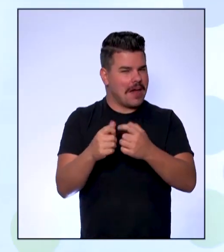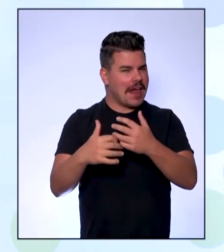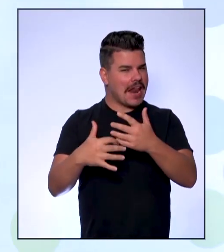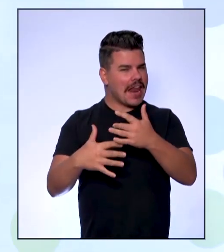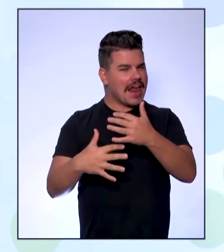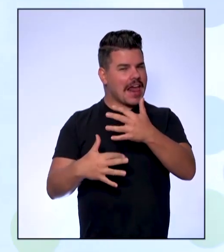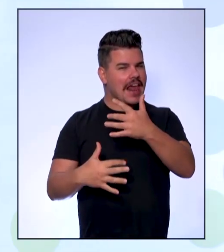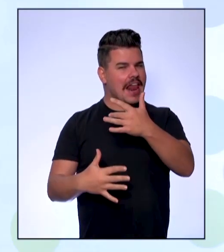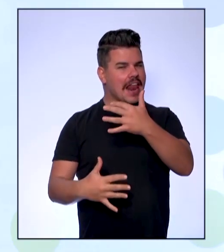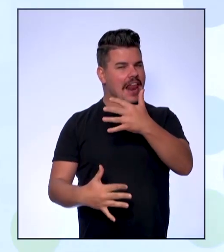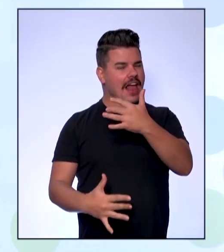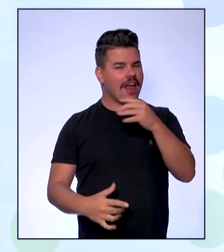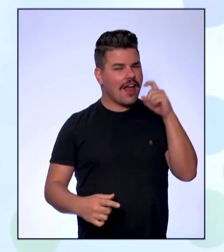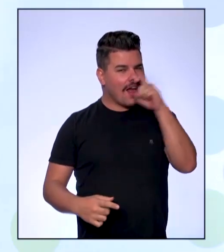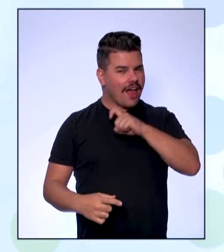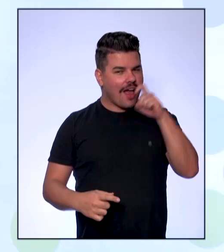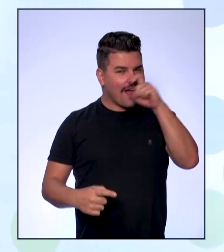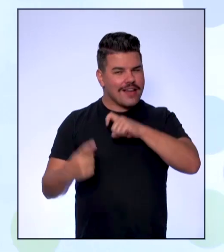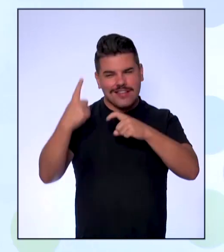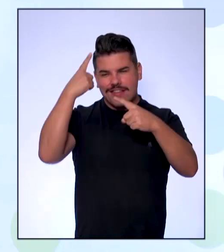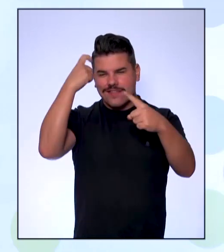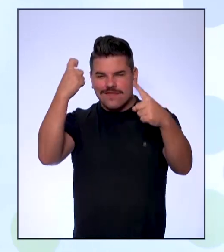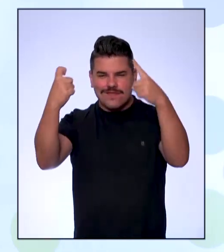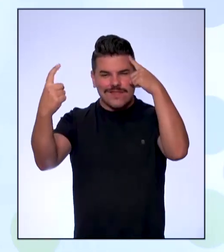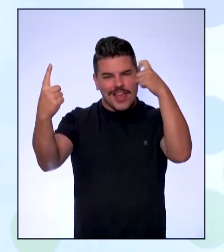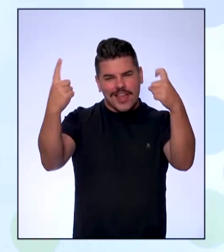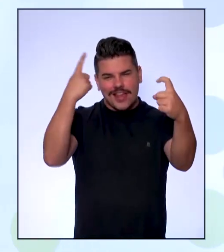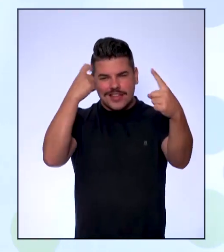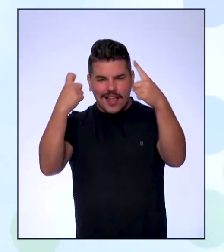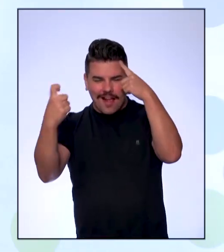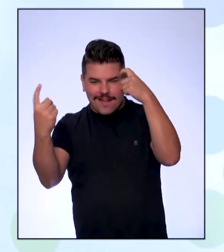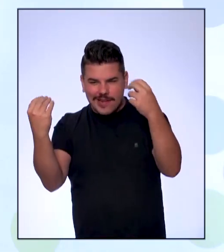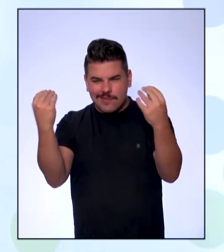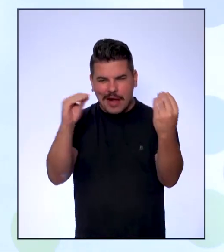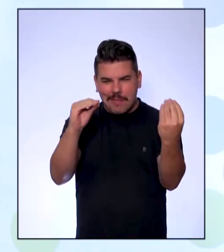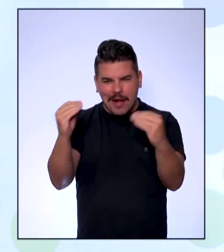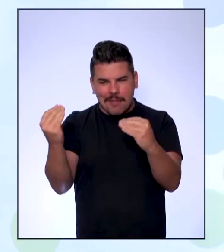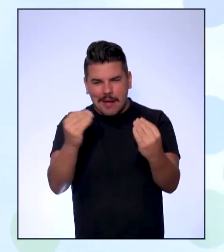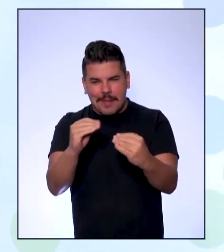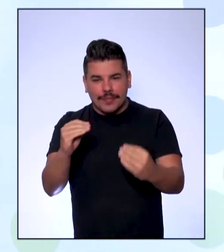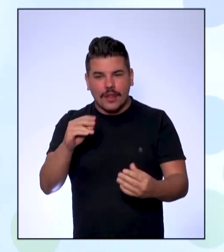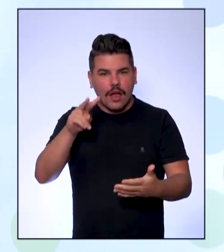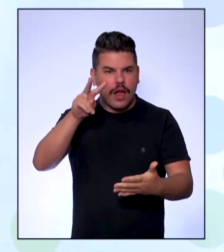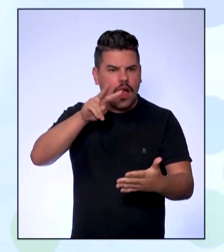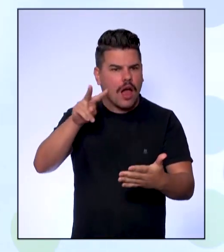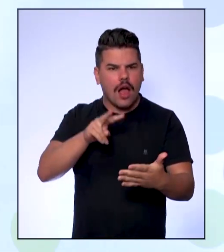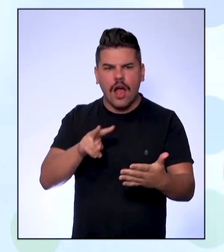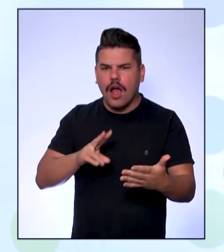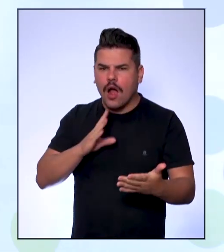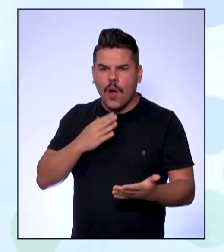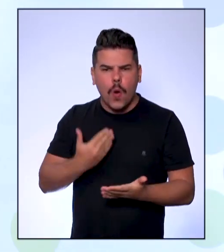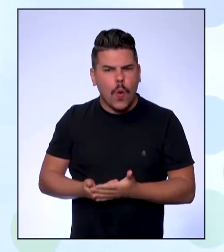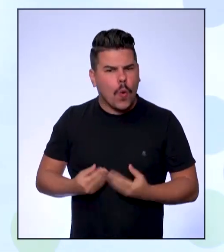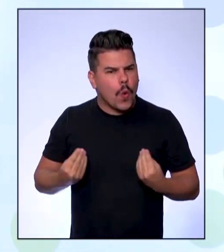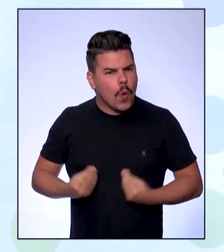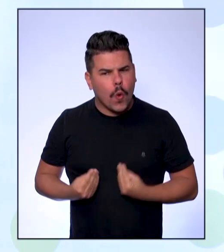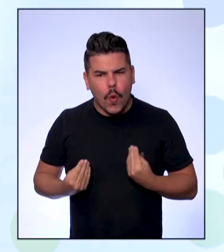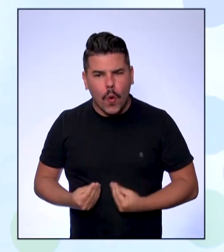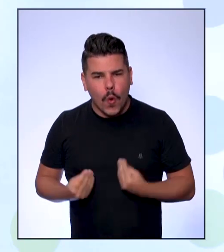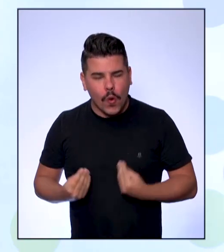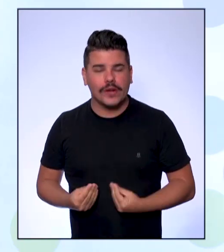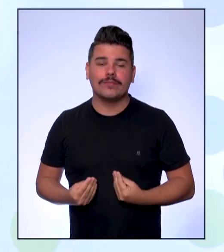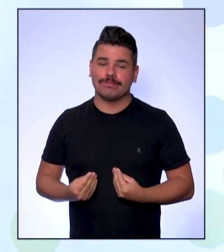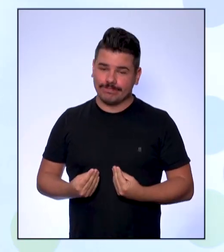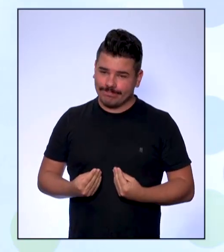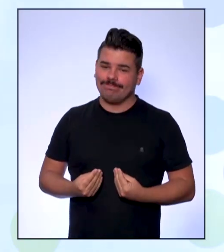do que alguém falou, e aí eles fazem ali uma modificação para que a gente seja levado a acreditar ou ser incentivado ao